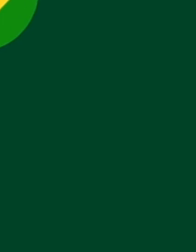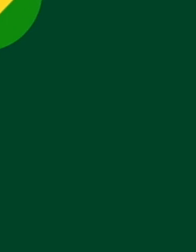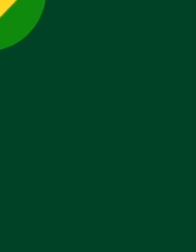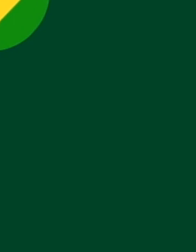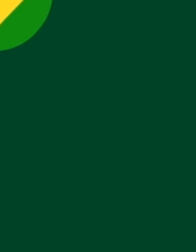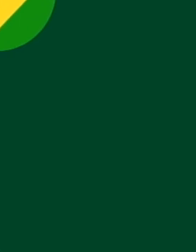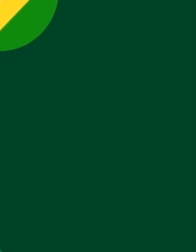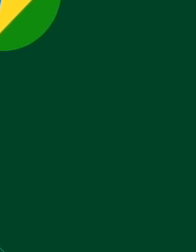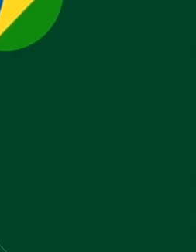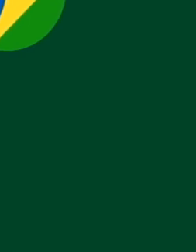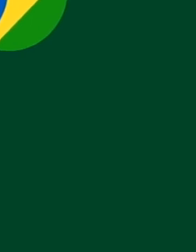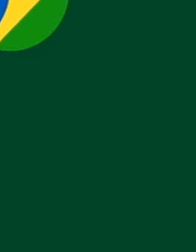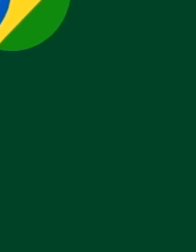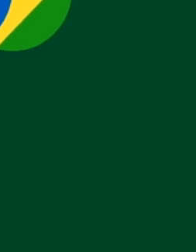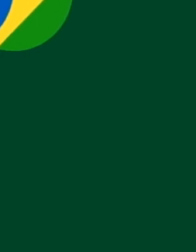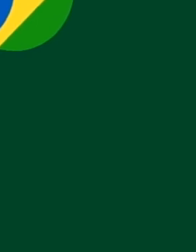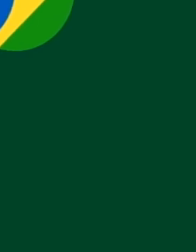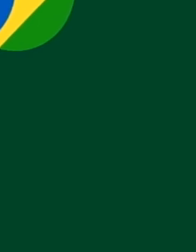Momento Saúde